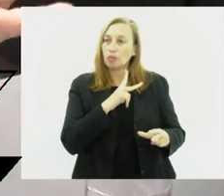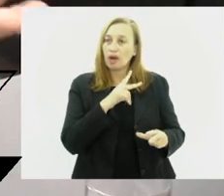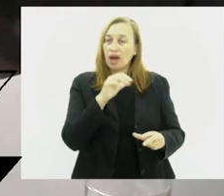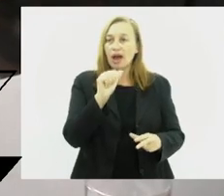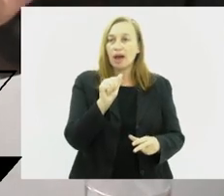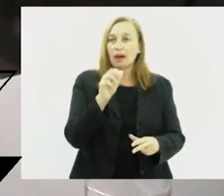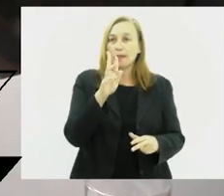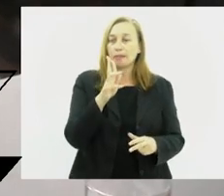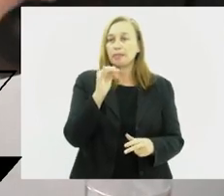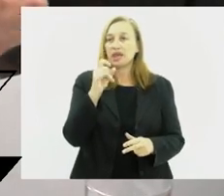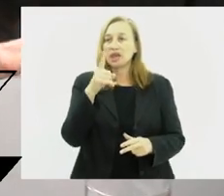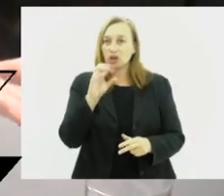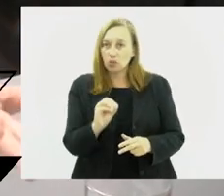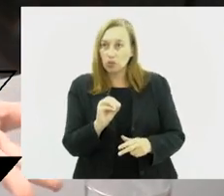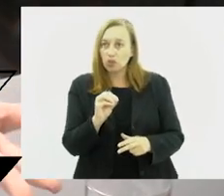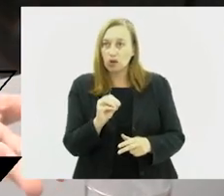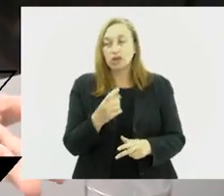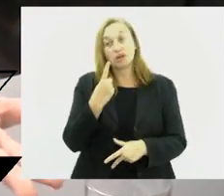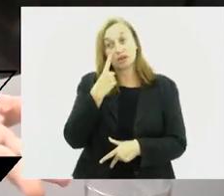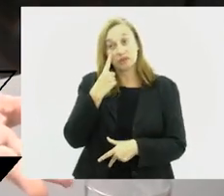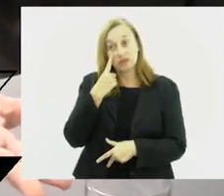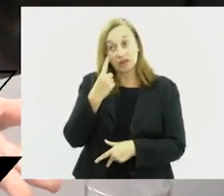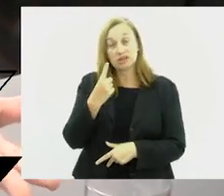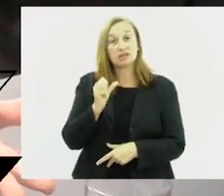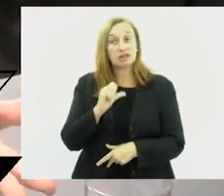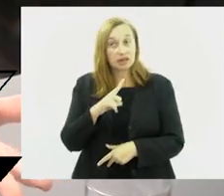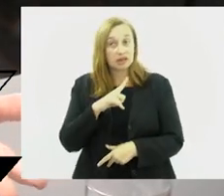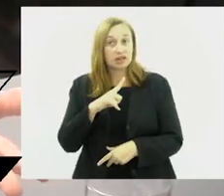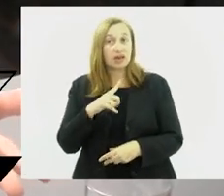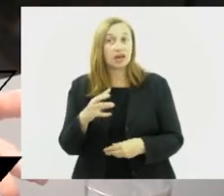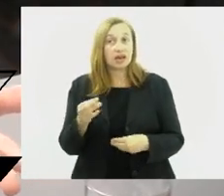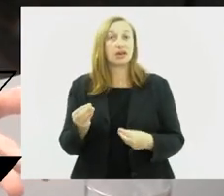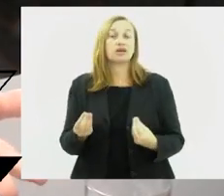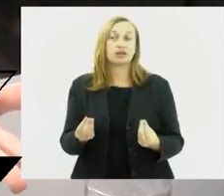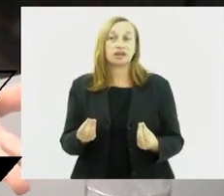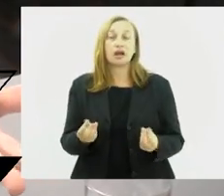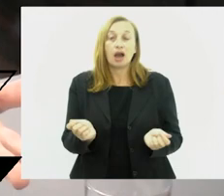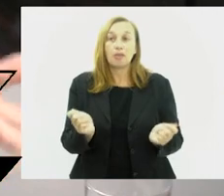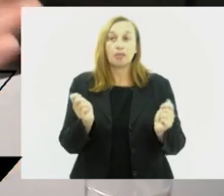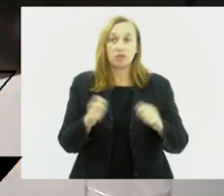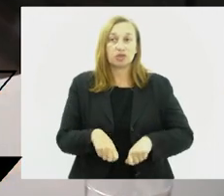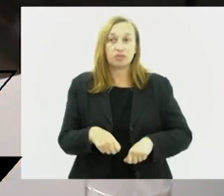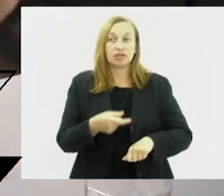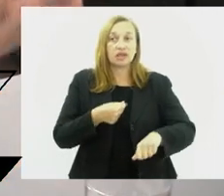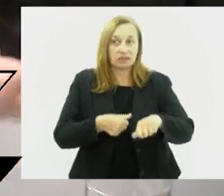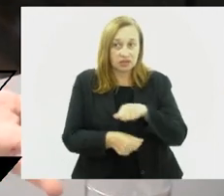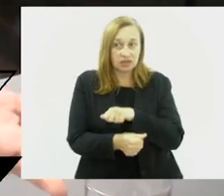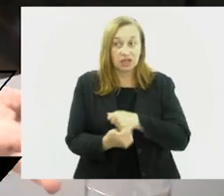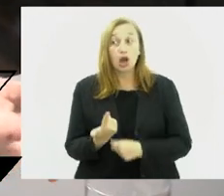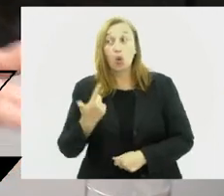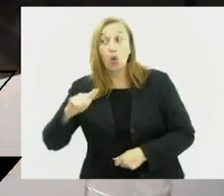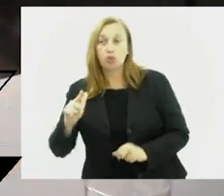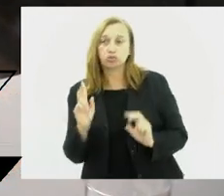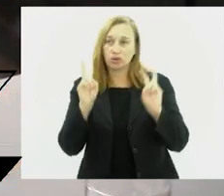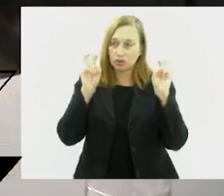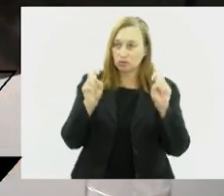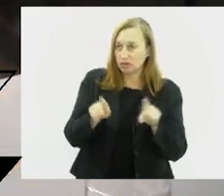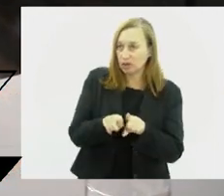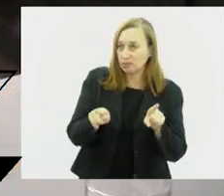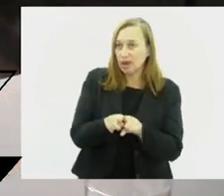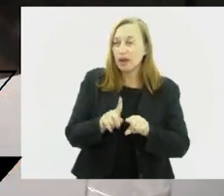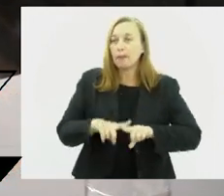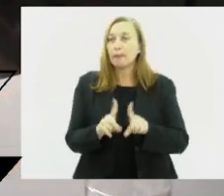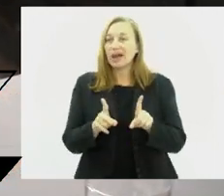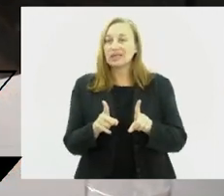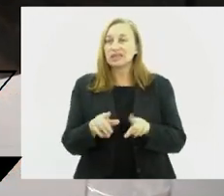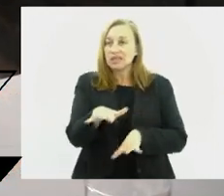A questão é saber se há exequibilidade, se o tutor tem a possibilidade financeira, que é uma outra questão. Mas, em âmbito